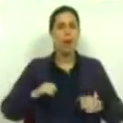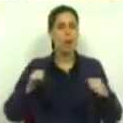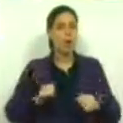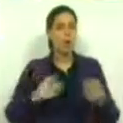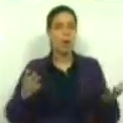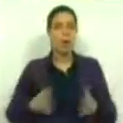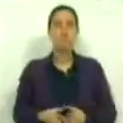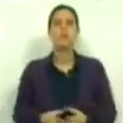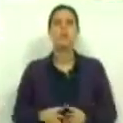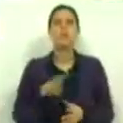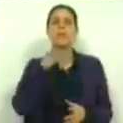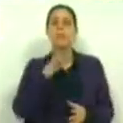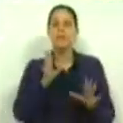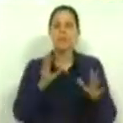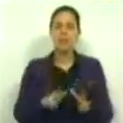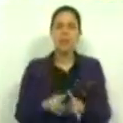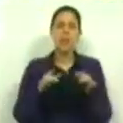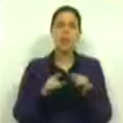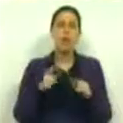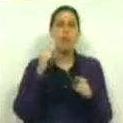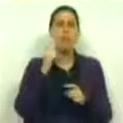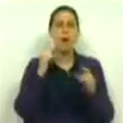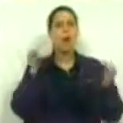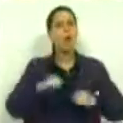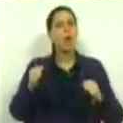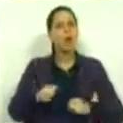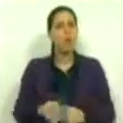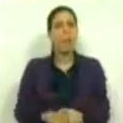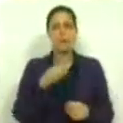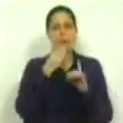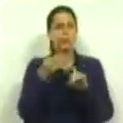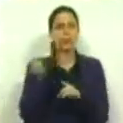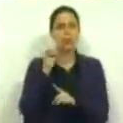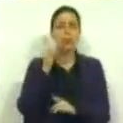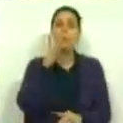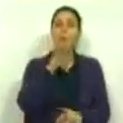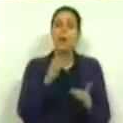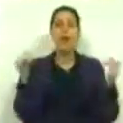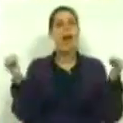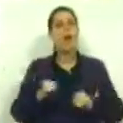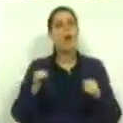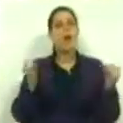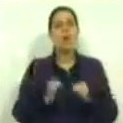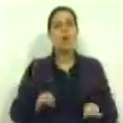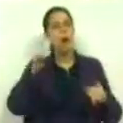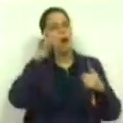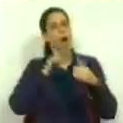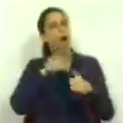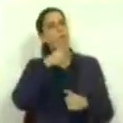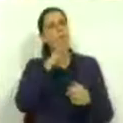acordo. Disseram que era um mau acordo. Disseram que é um acordo que não tem